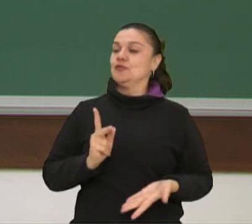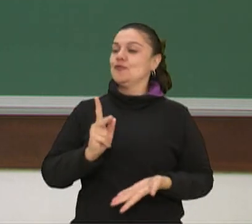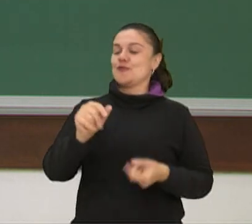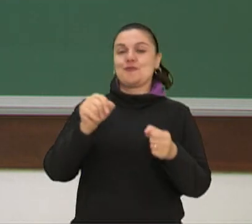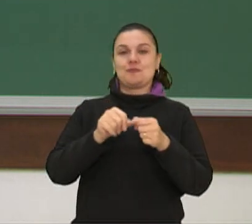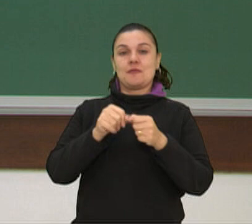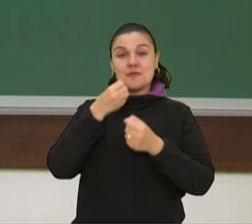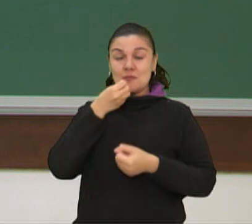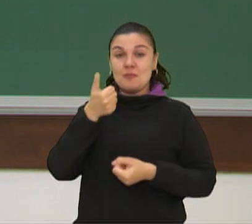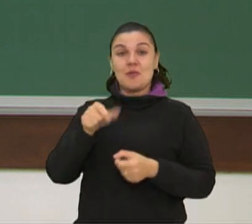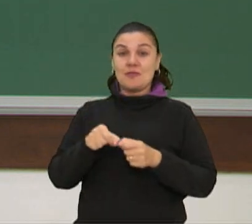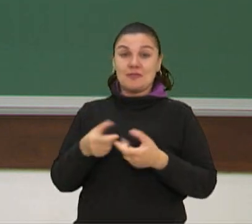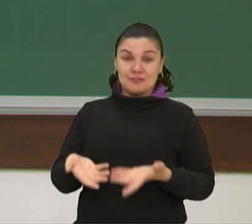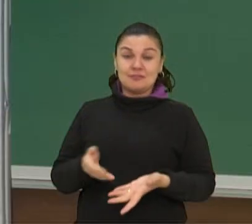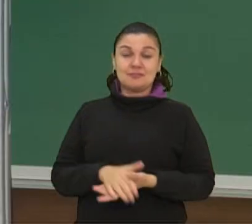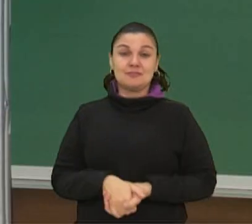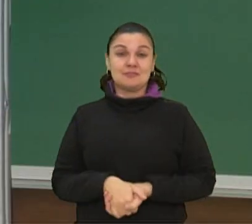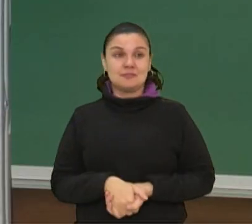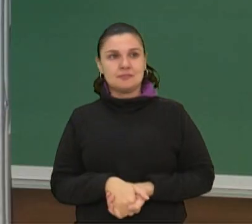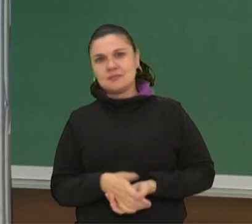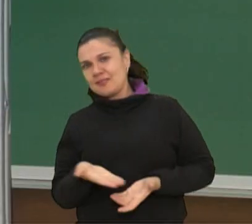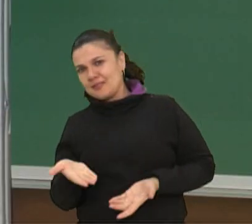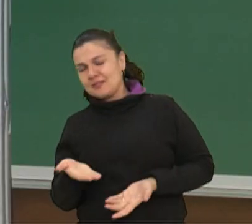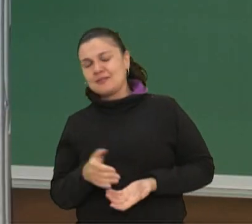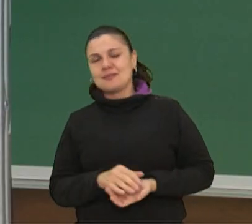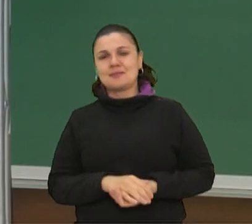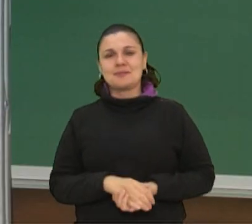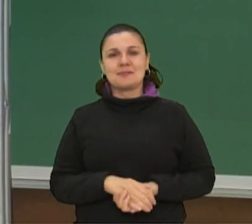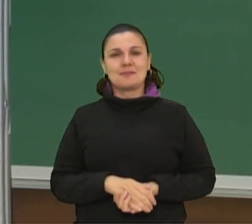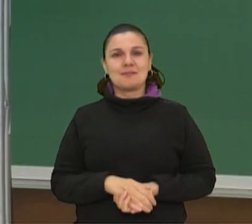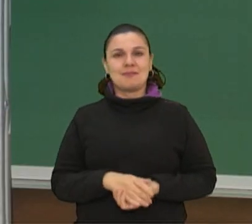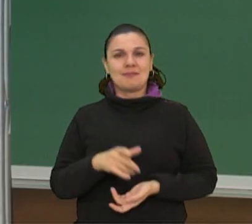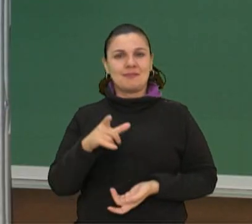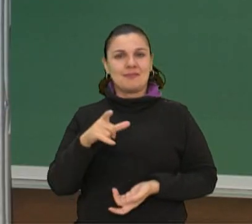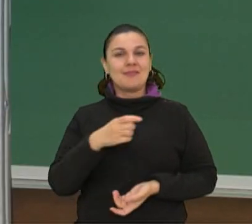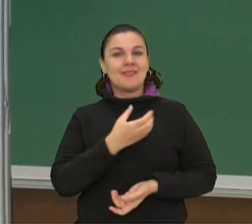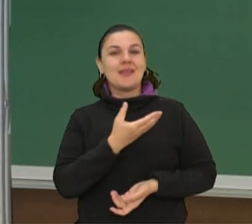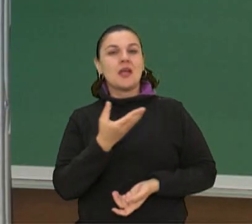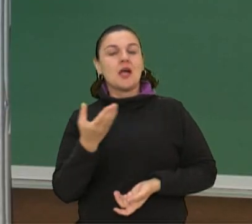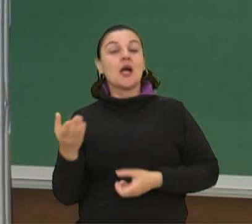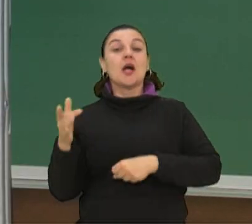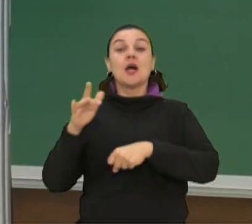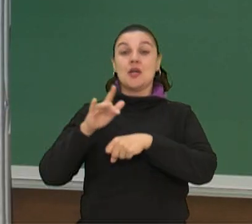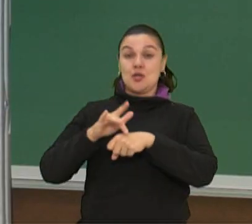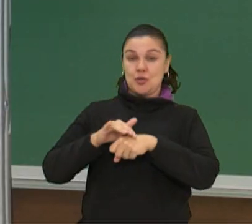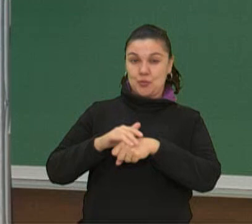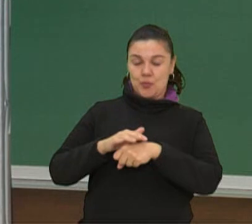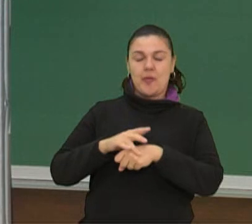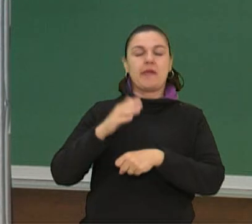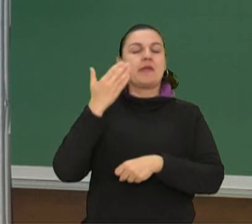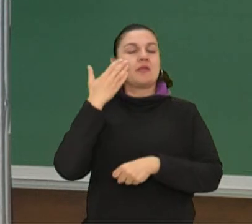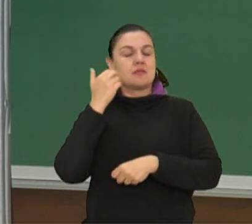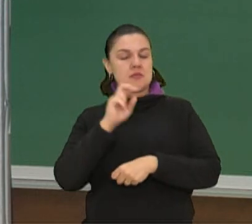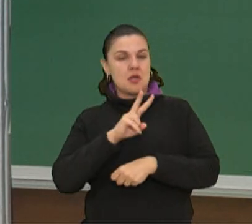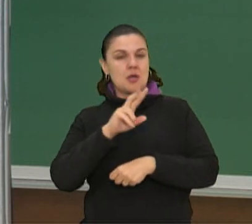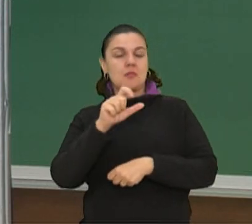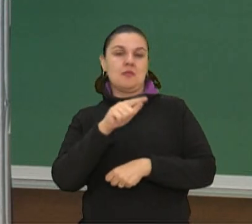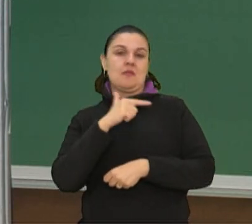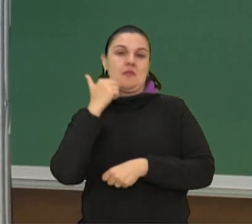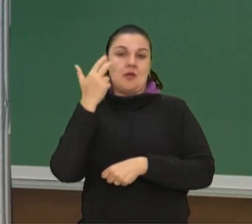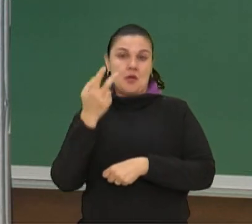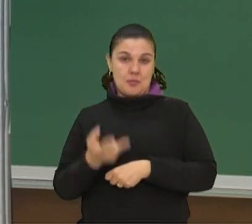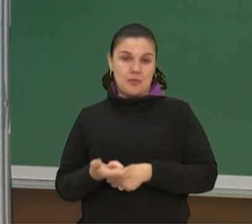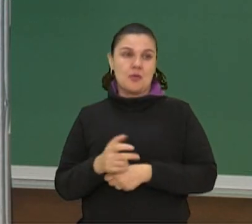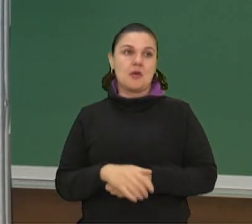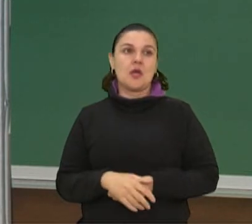Porque isso é viver plenamente, é fazer bem o que está fazendo. E se